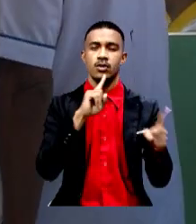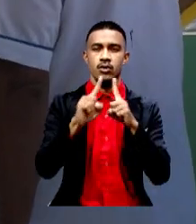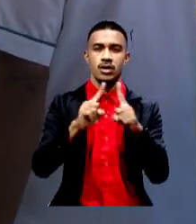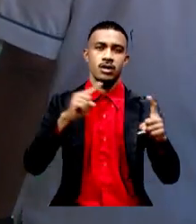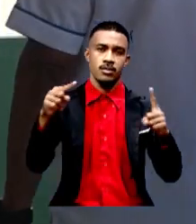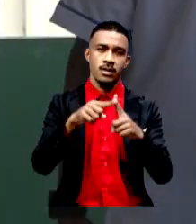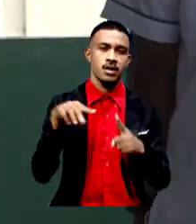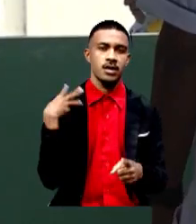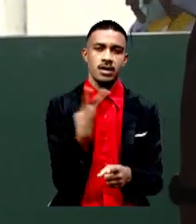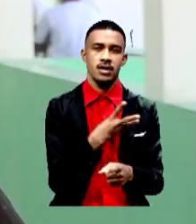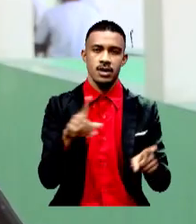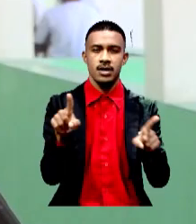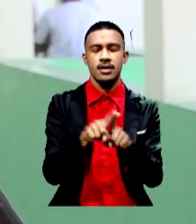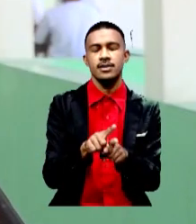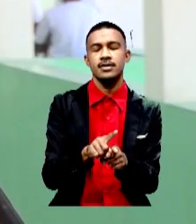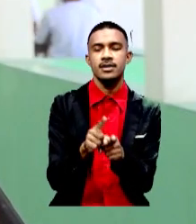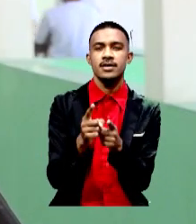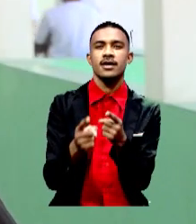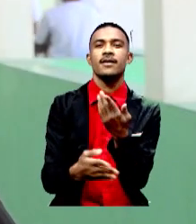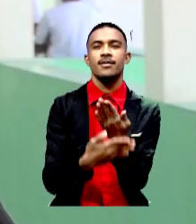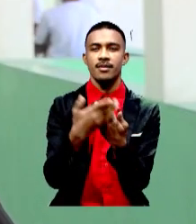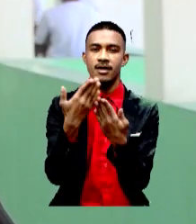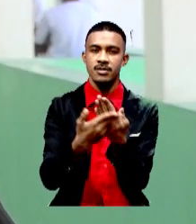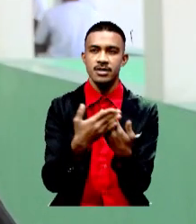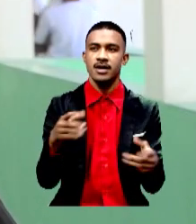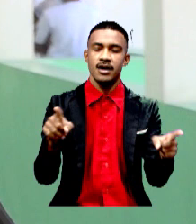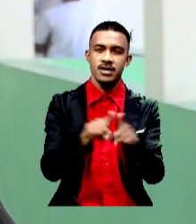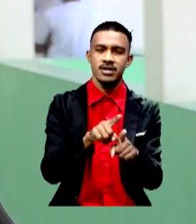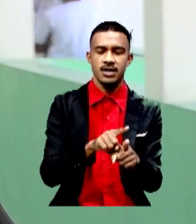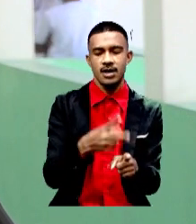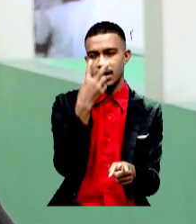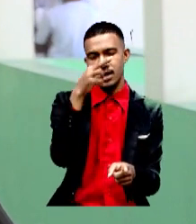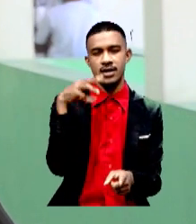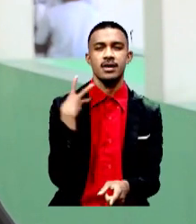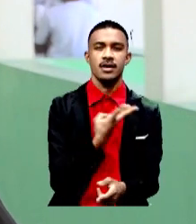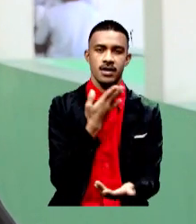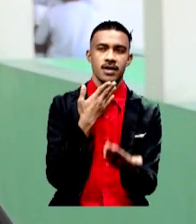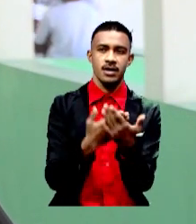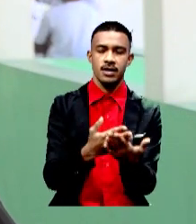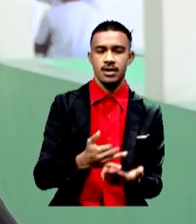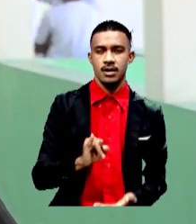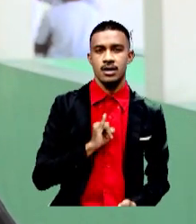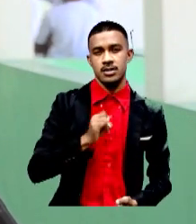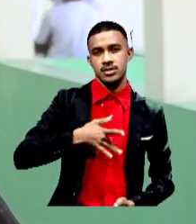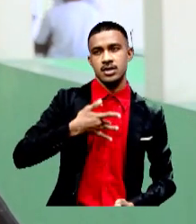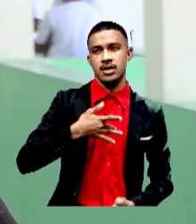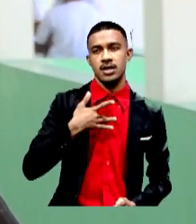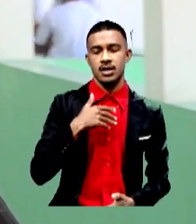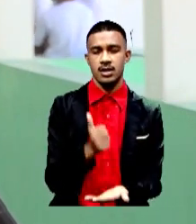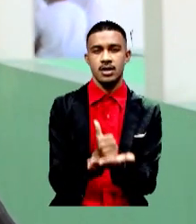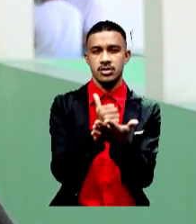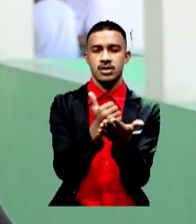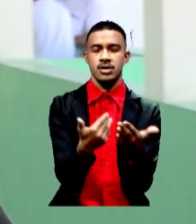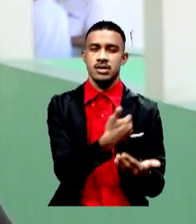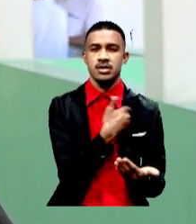sa mamar-mamar ko is naraitan niya sa diag-diag to. Di ba, senti, tratamento. Mas nisira ako normal,